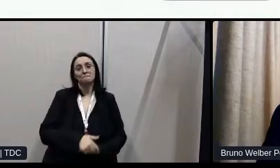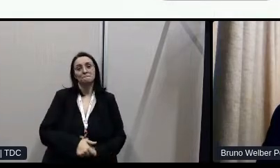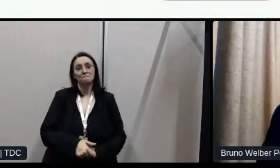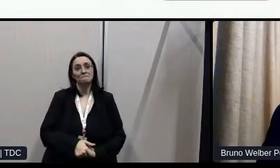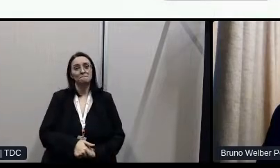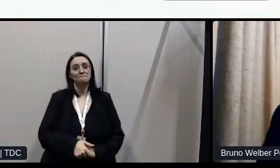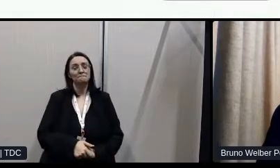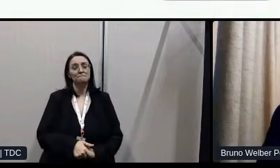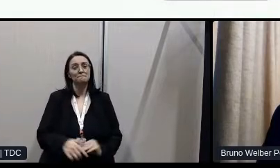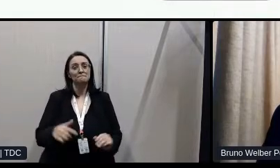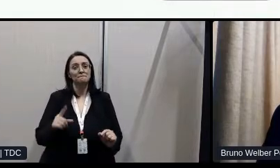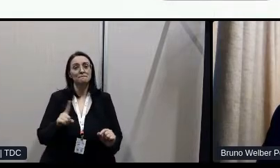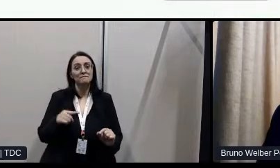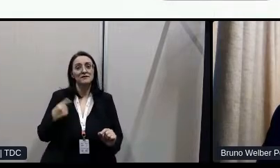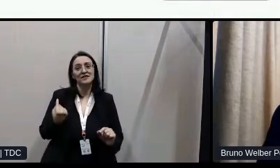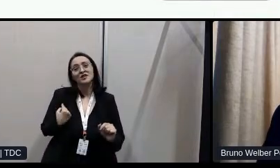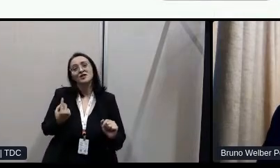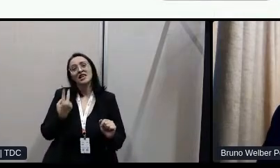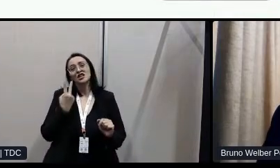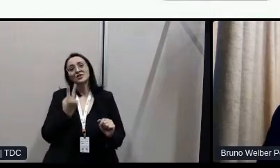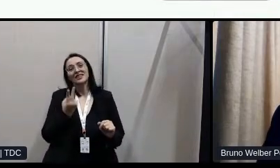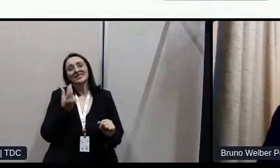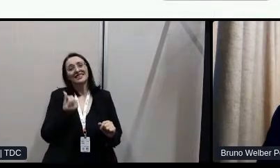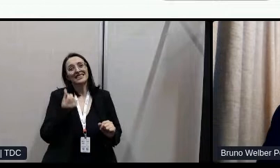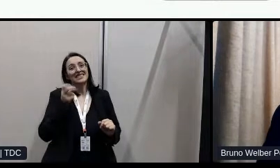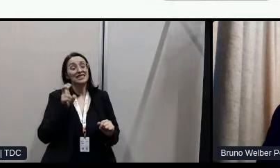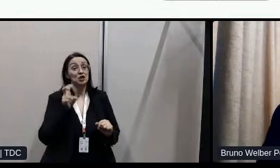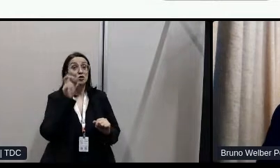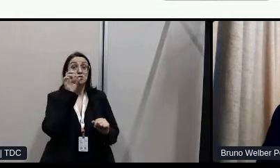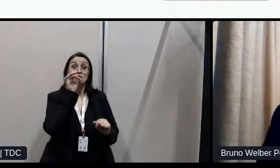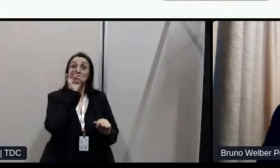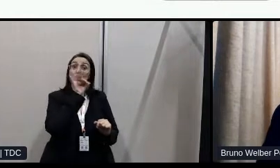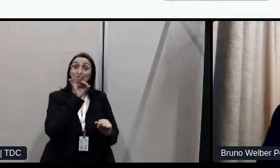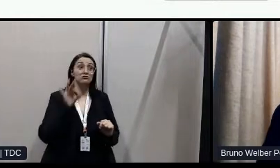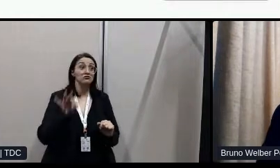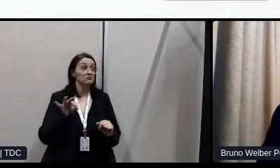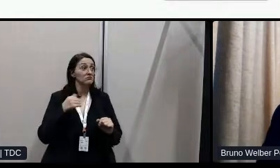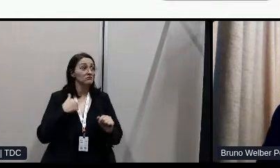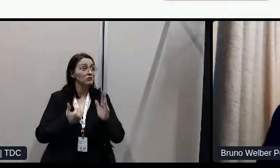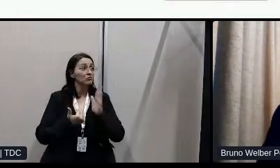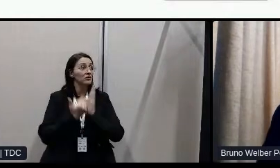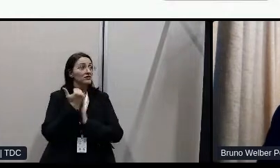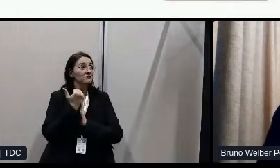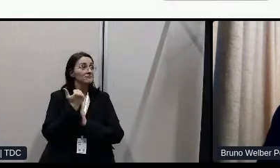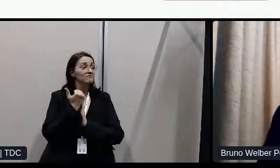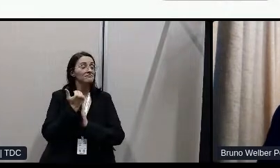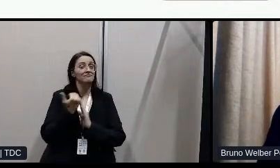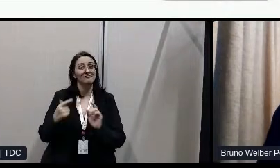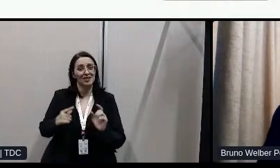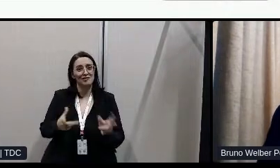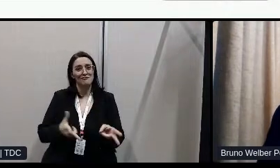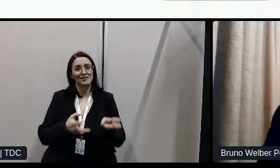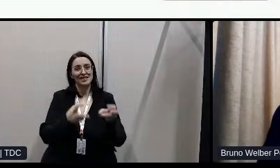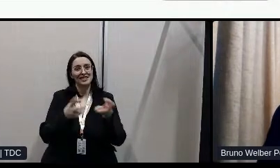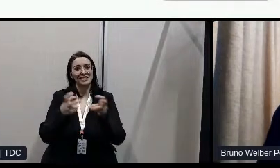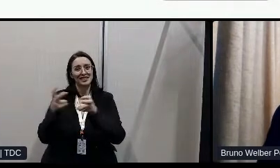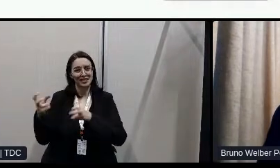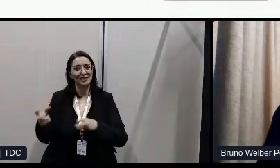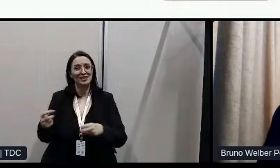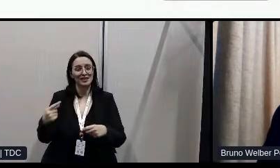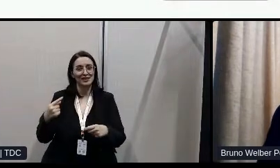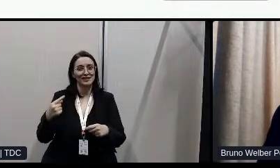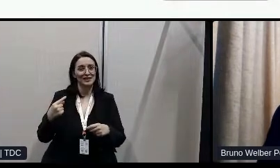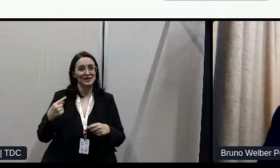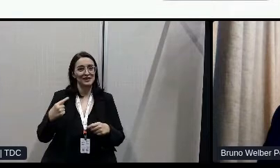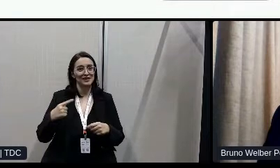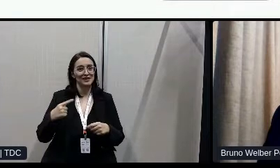Foi nada mais, nada menos do que 255% de aumento. Ou seja, nós percebemos que, tipo, talvez